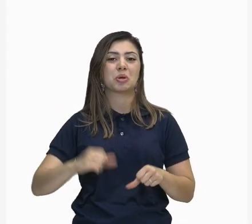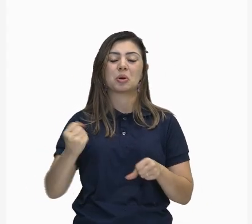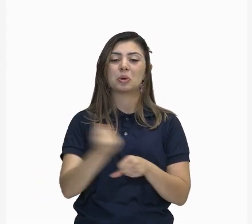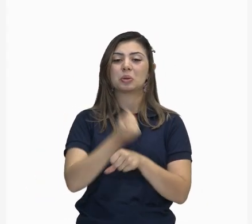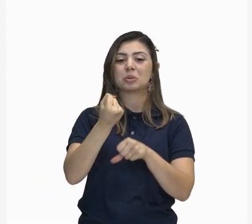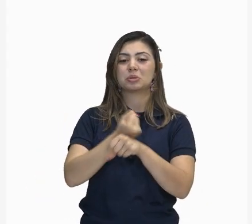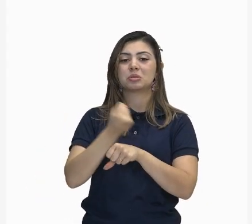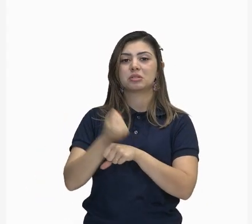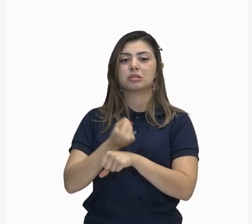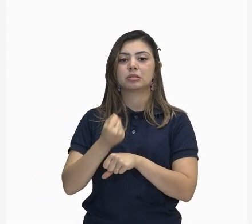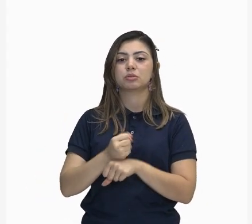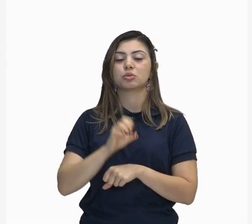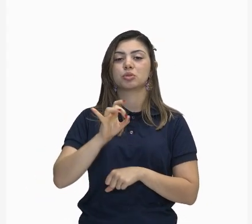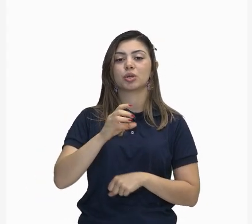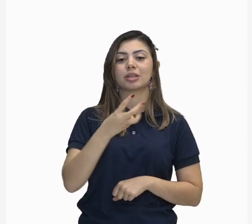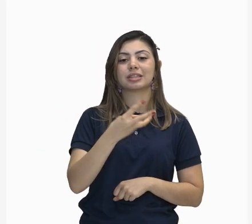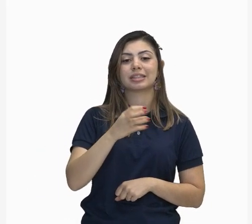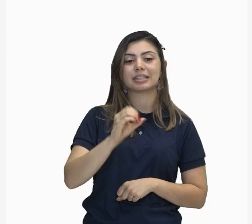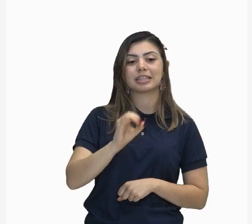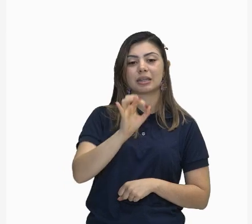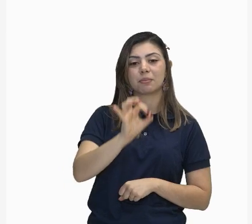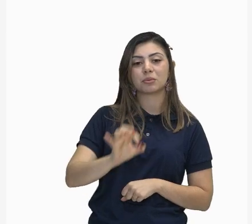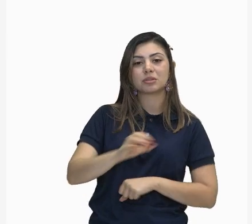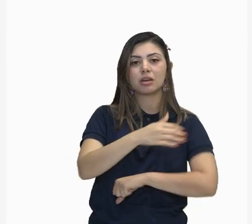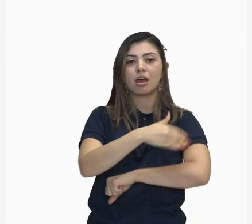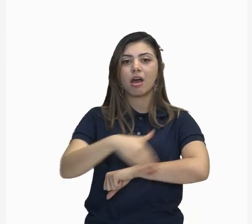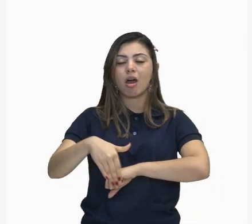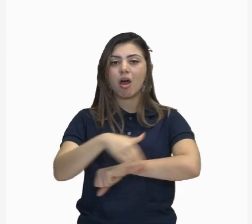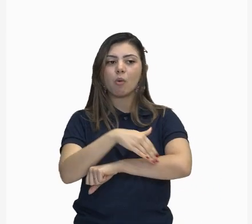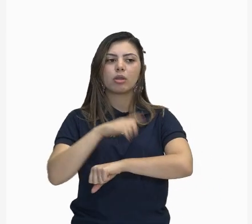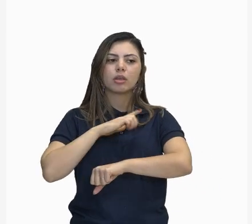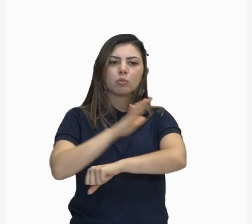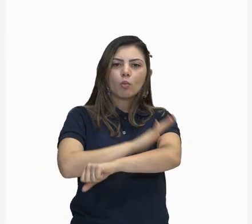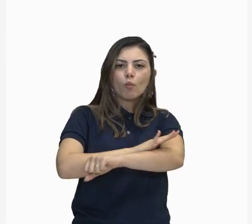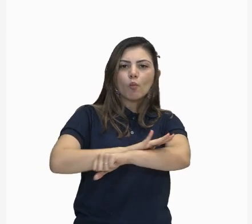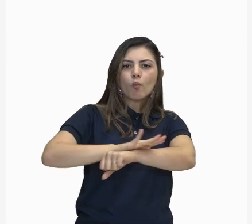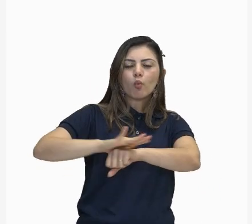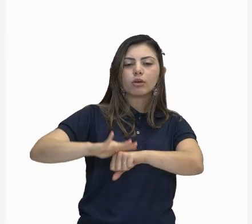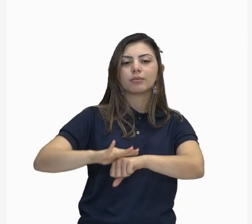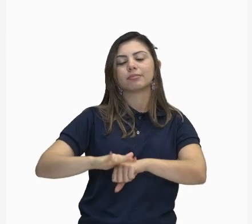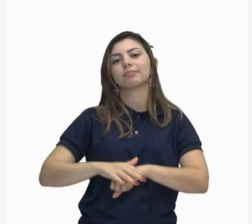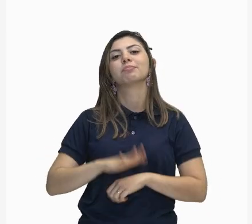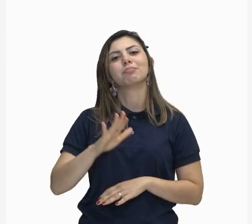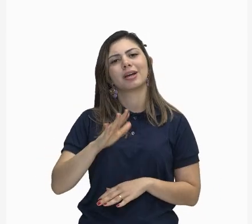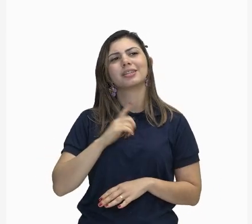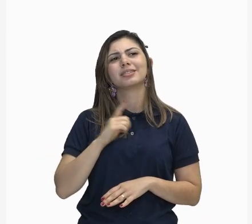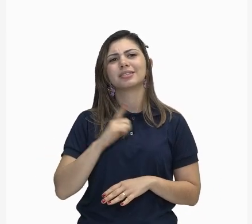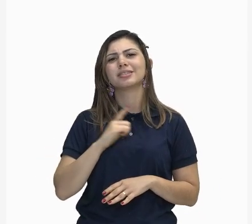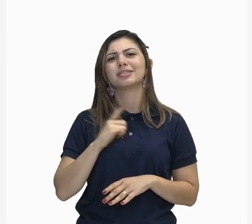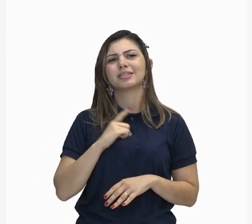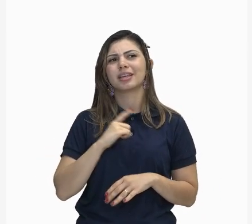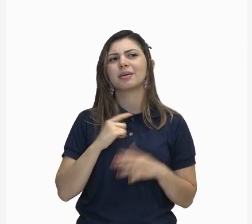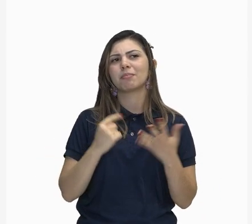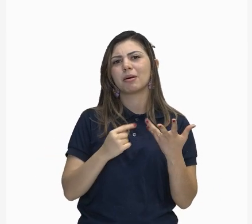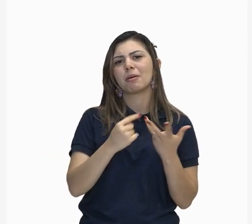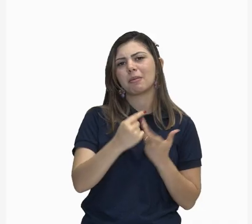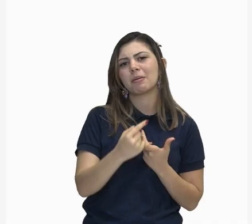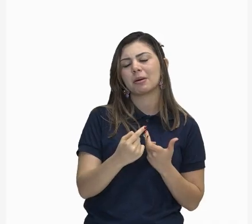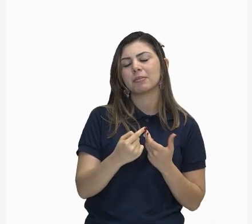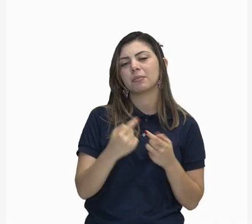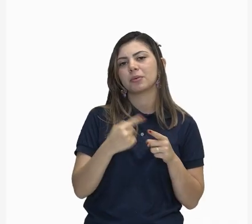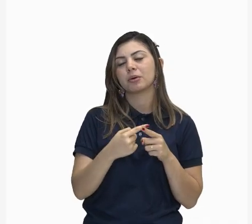somente 30% das estradas do Norte são pavimentadas. Mas isso há motivos, e são motivos históricos, como